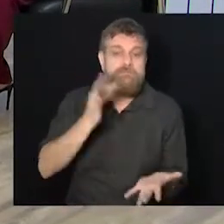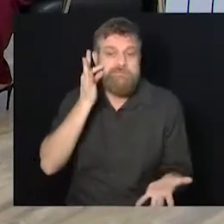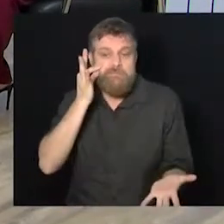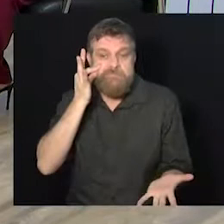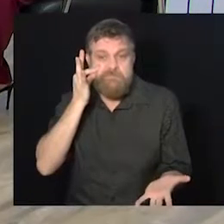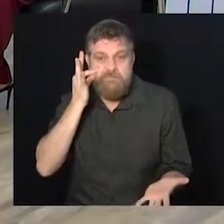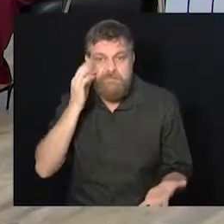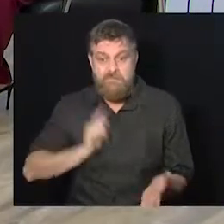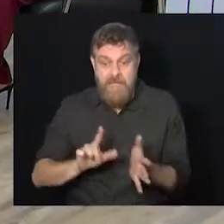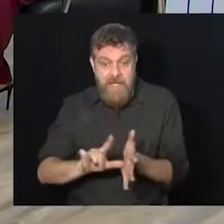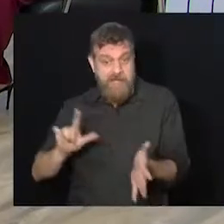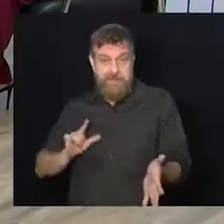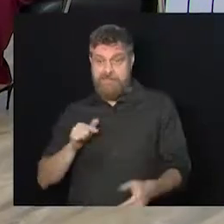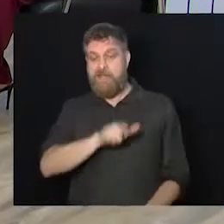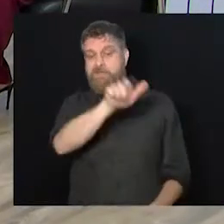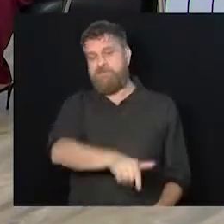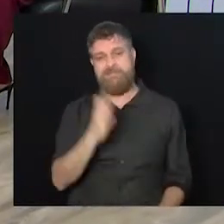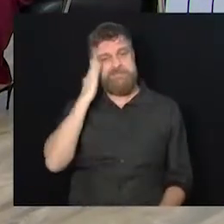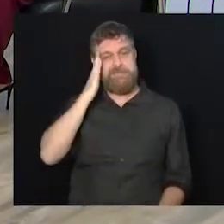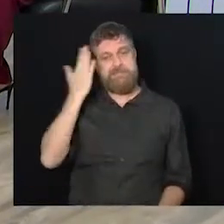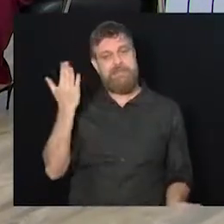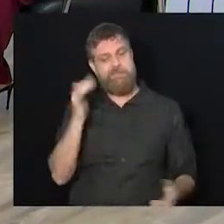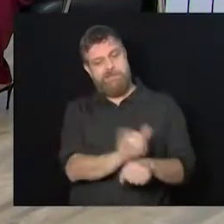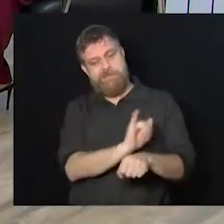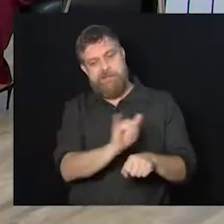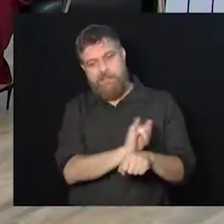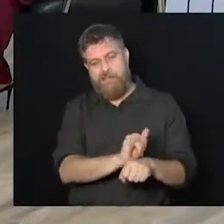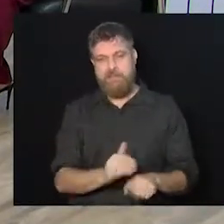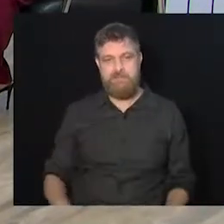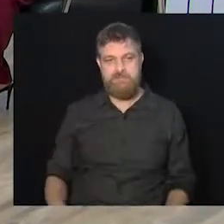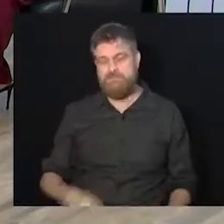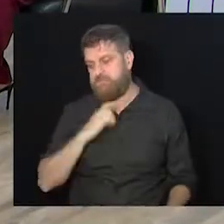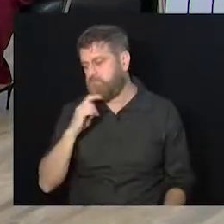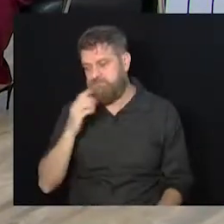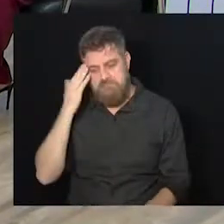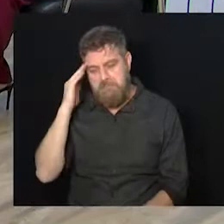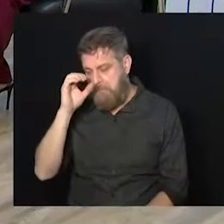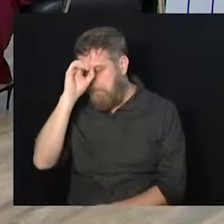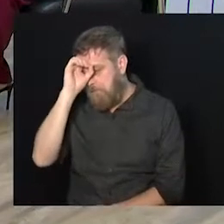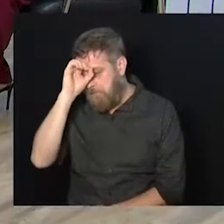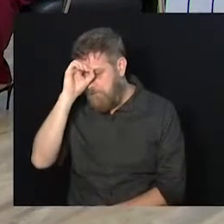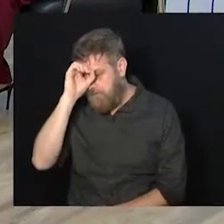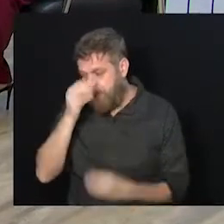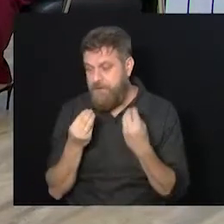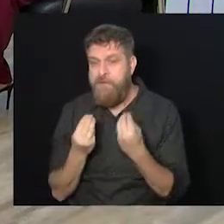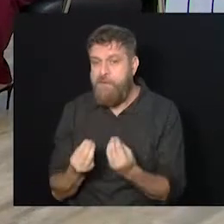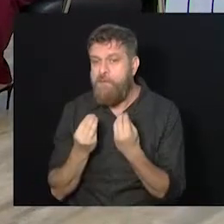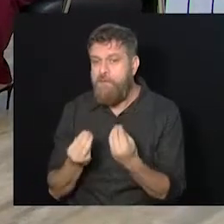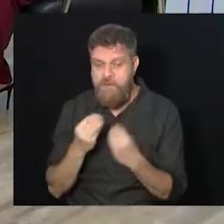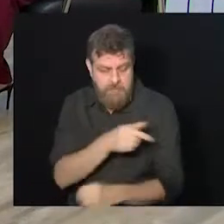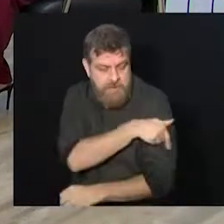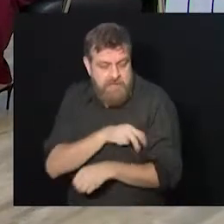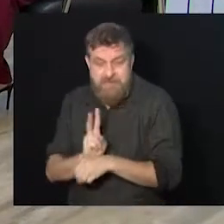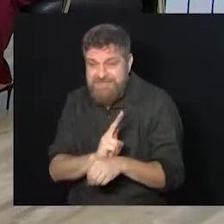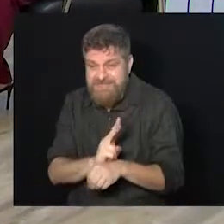Mas tem uma justificativa ou não? Não... Ninguém entende. Ninguém entende como você procede